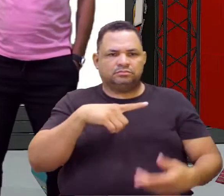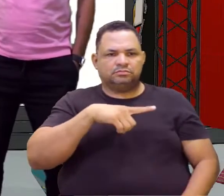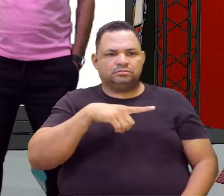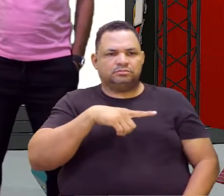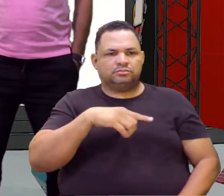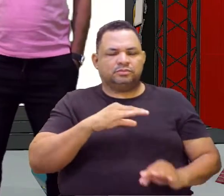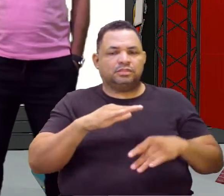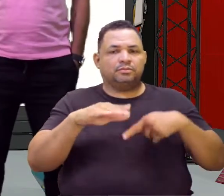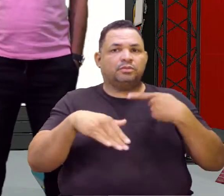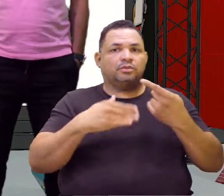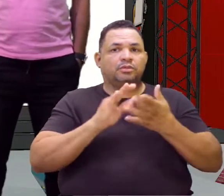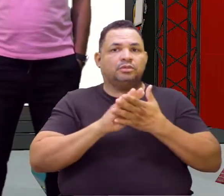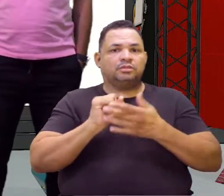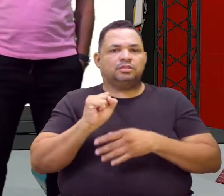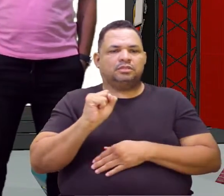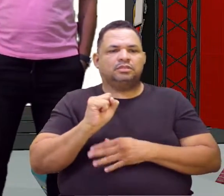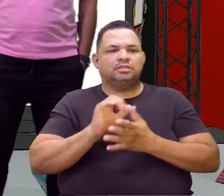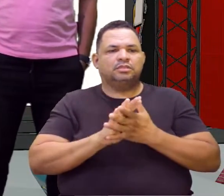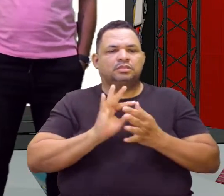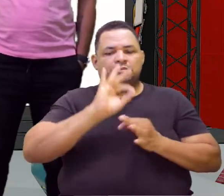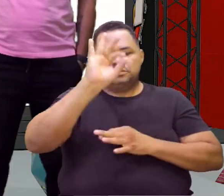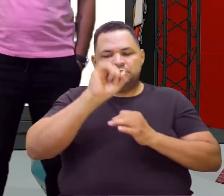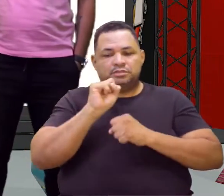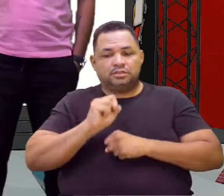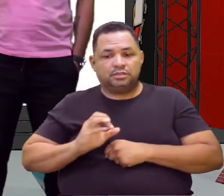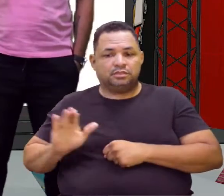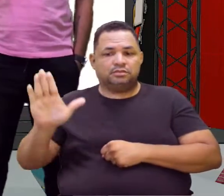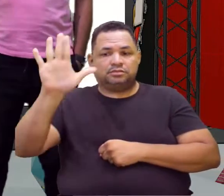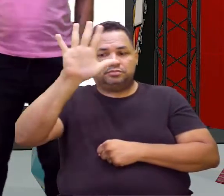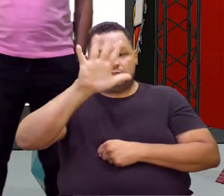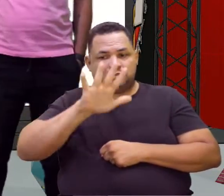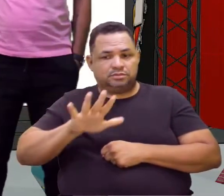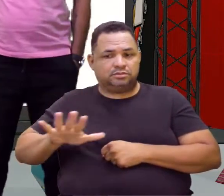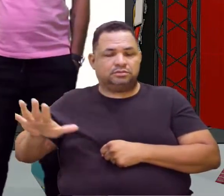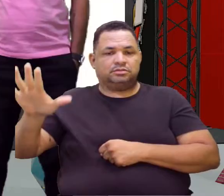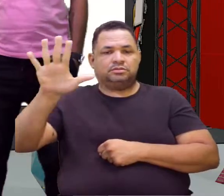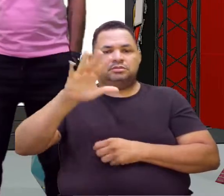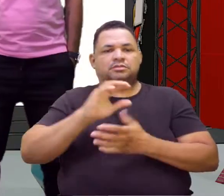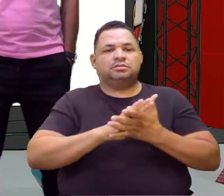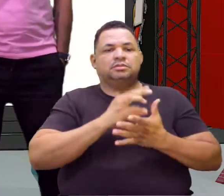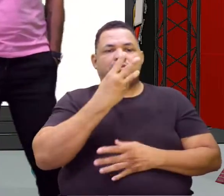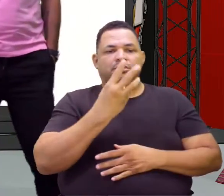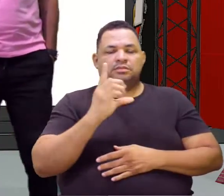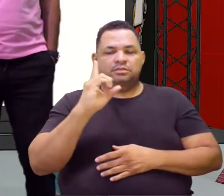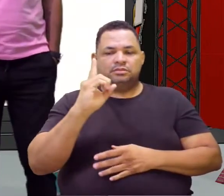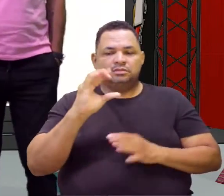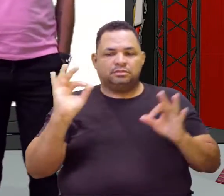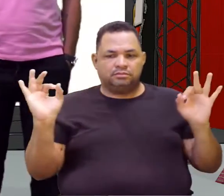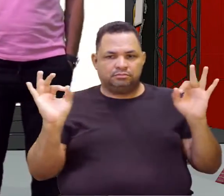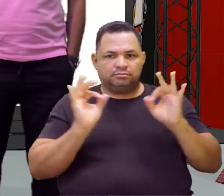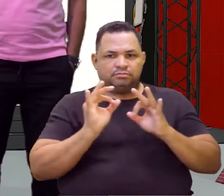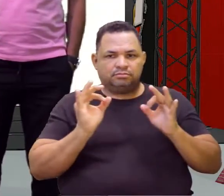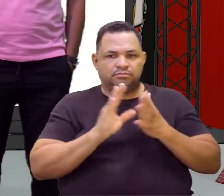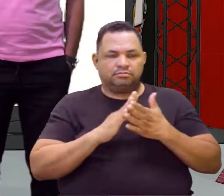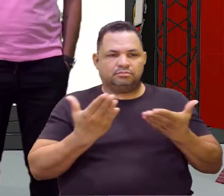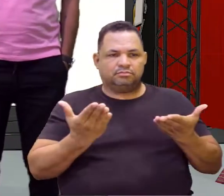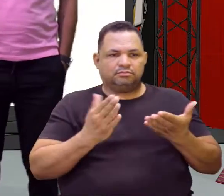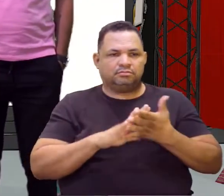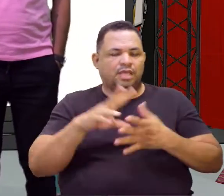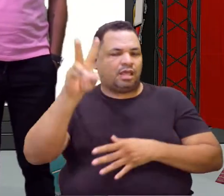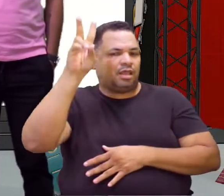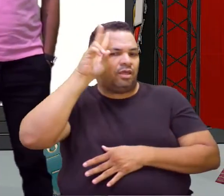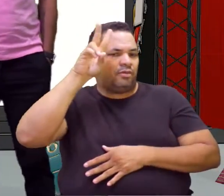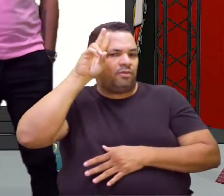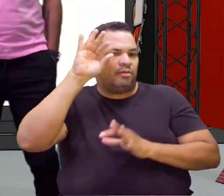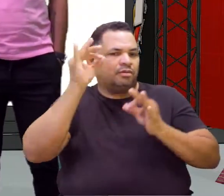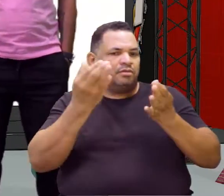geometria espacial, Vai aí ser a gente cúbico. vai ter o Porque cubo, você o cúbico, três né? dimensões. 3 dimensões. Perfeito. Então a gente vai entendendo com vocês,